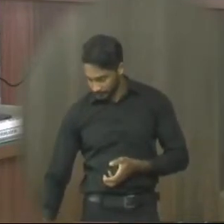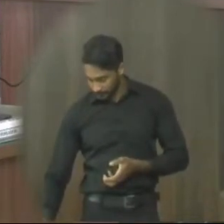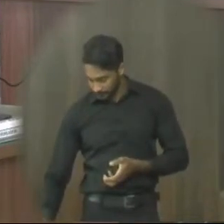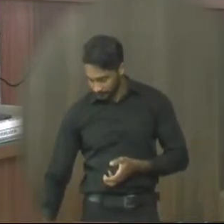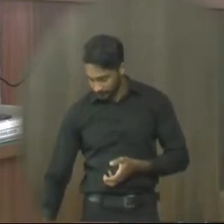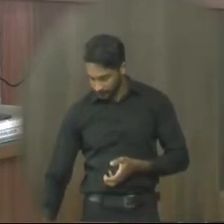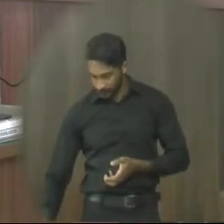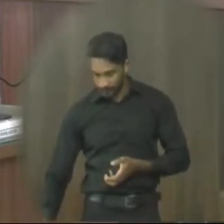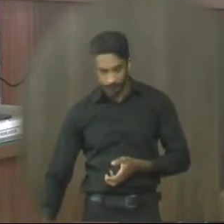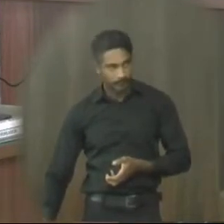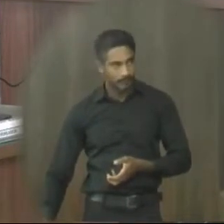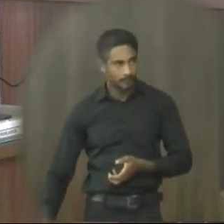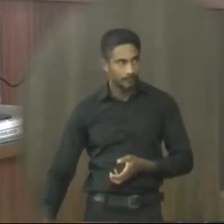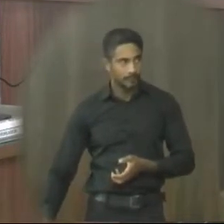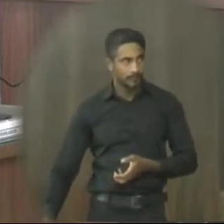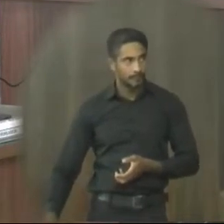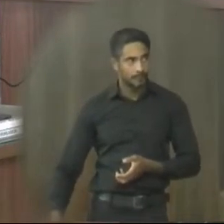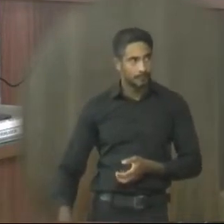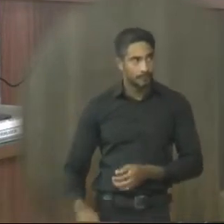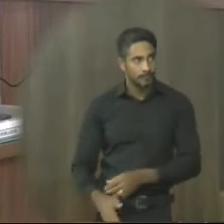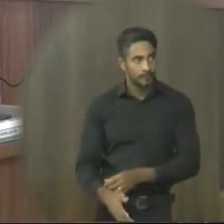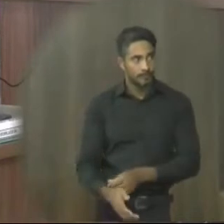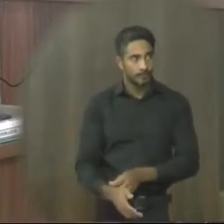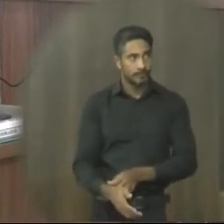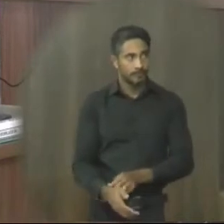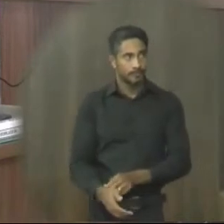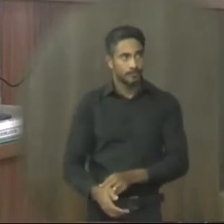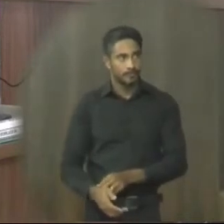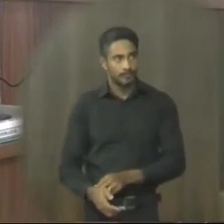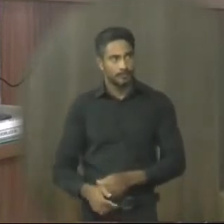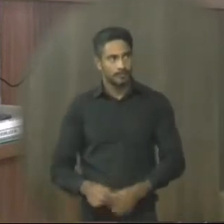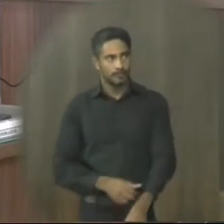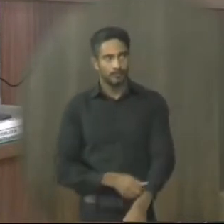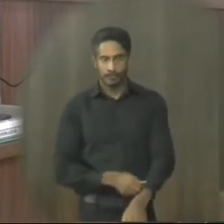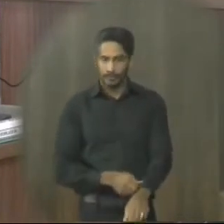É, pavimentações ou manutenções desse,